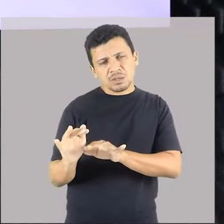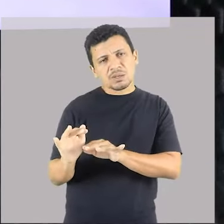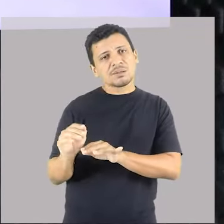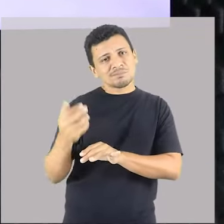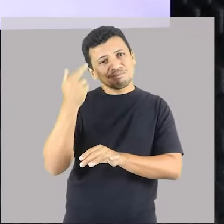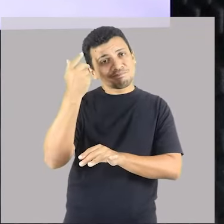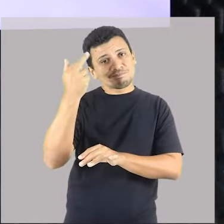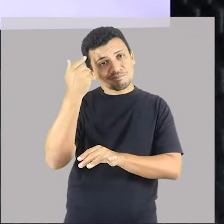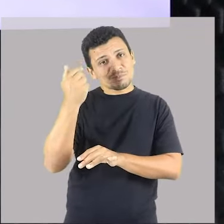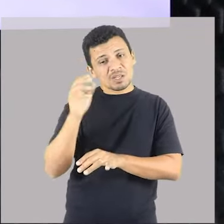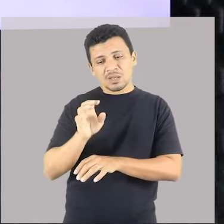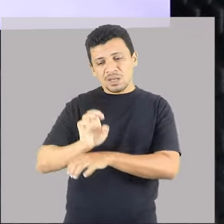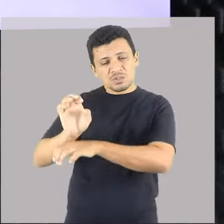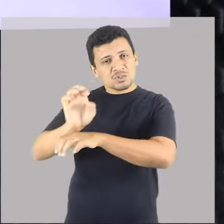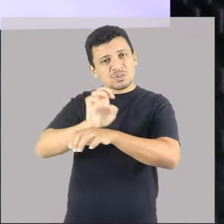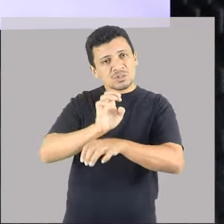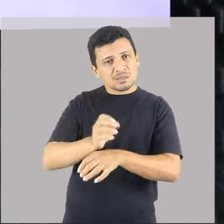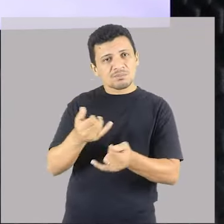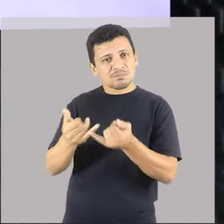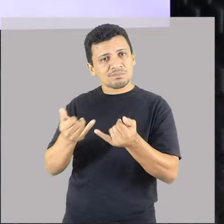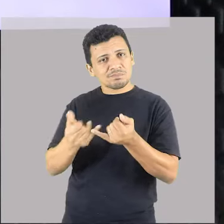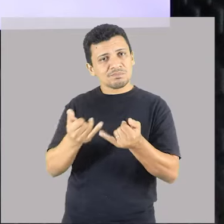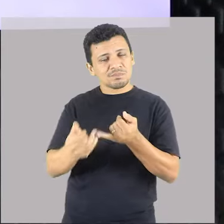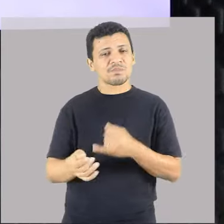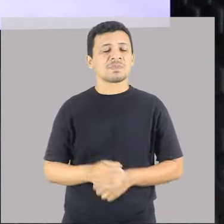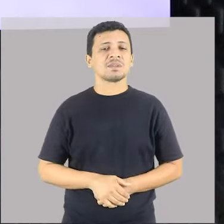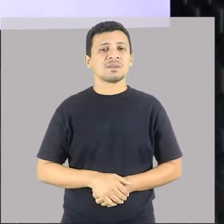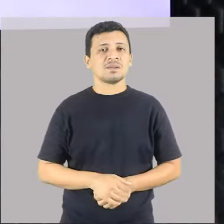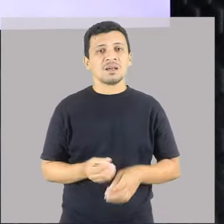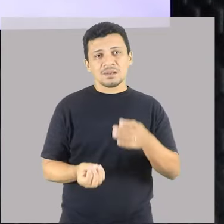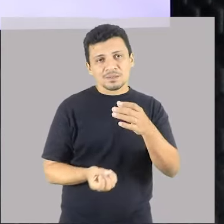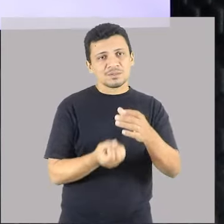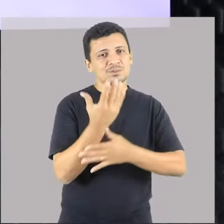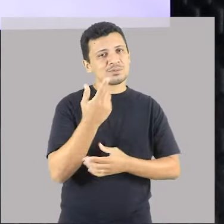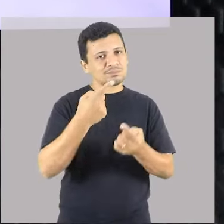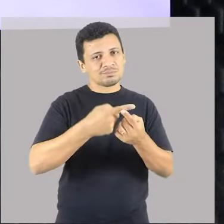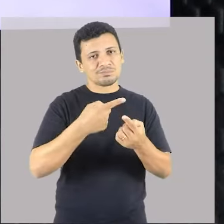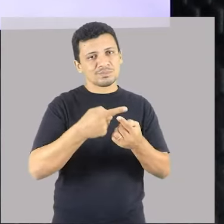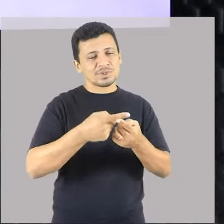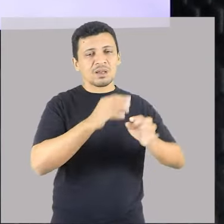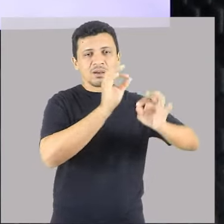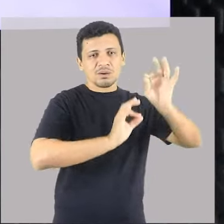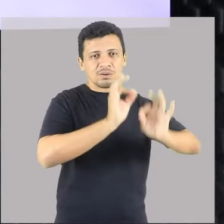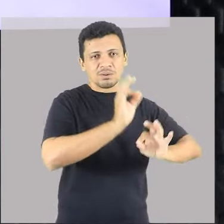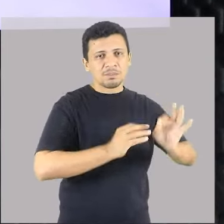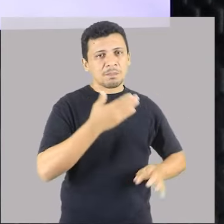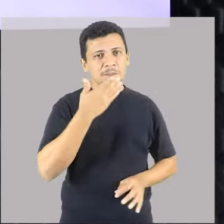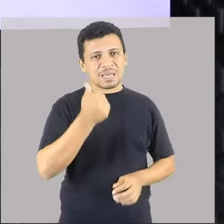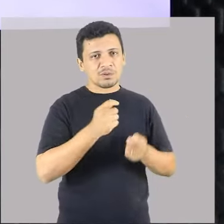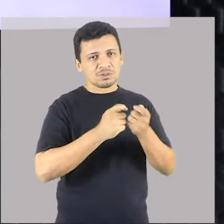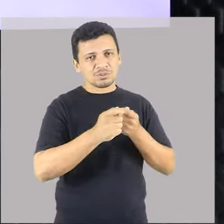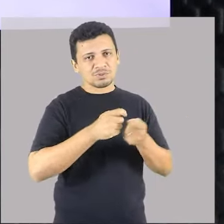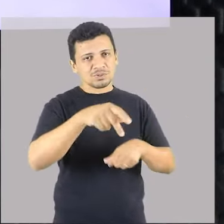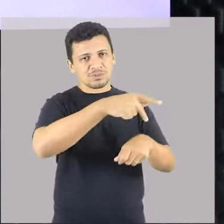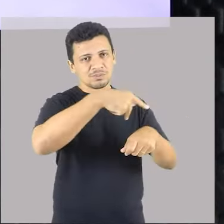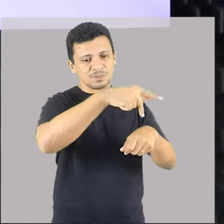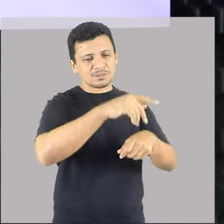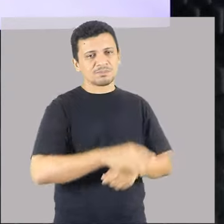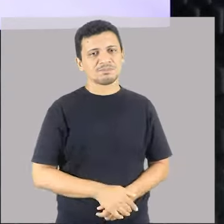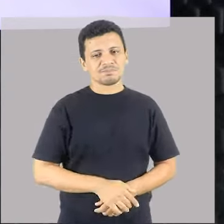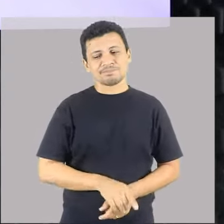acabam se assemelhando entre si daí surge essa classificação é uma forma de melhor administrar o país a